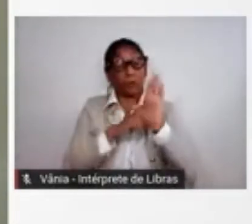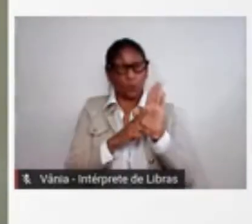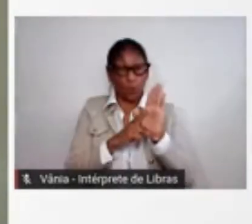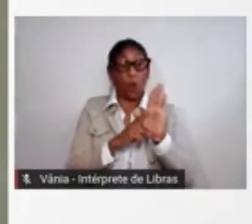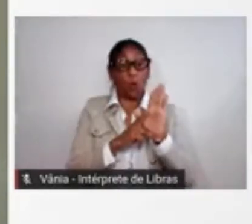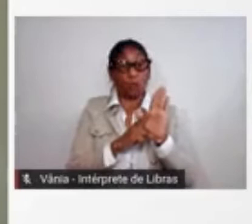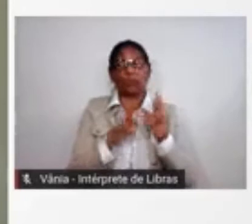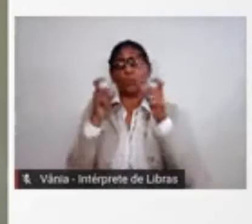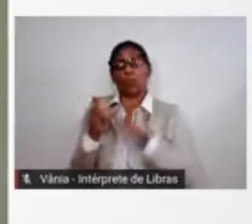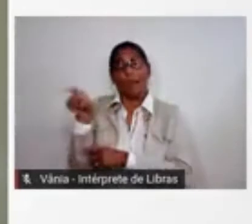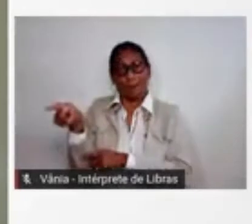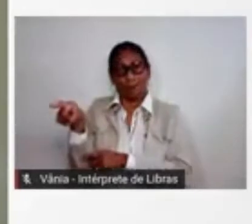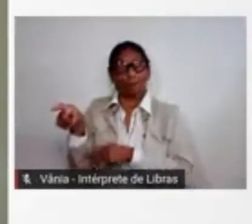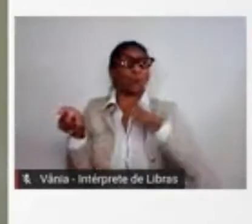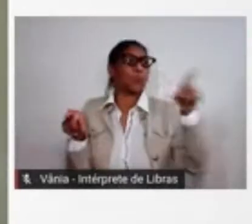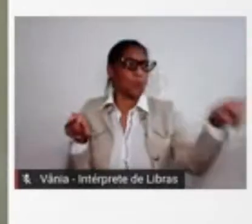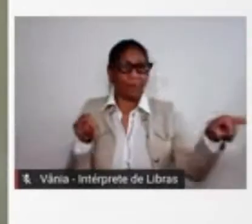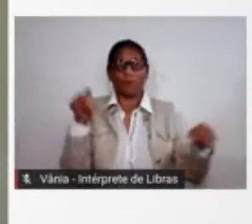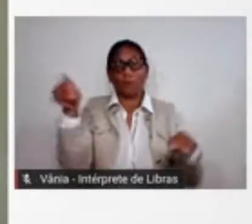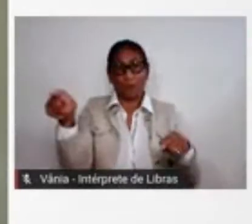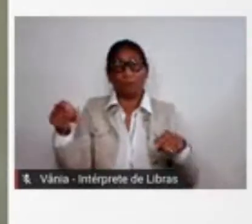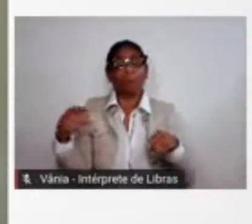esses protocolos, inclusive para que